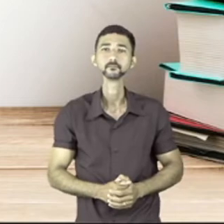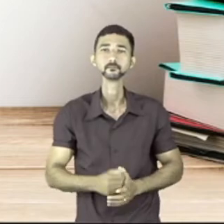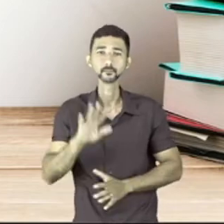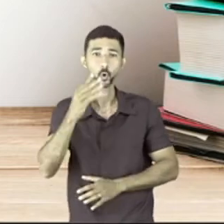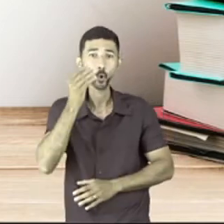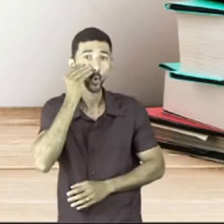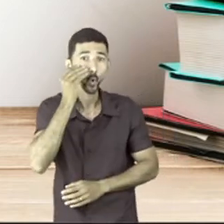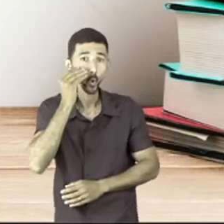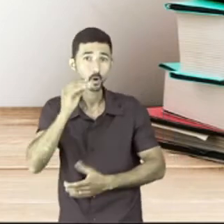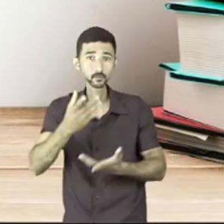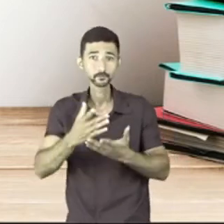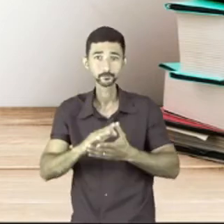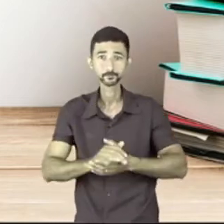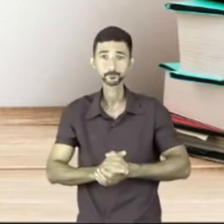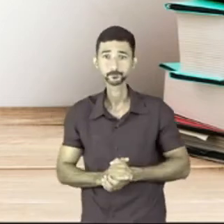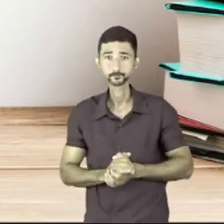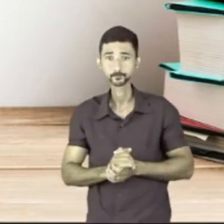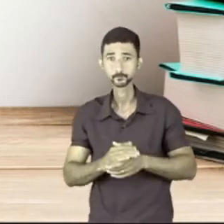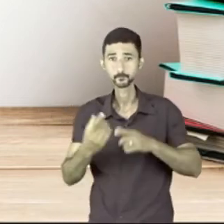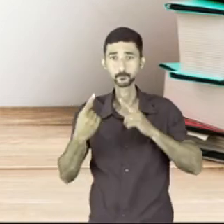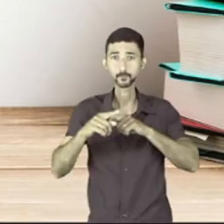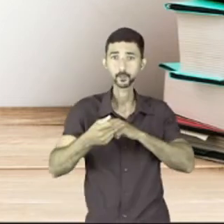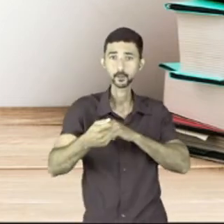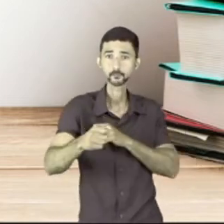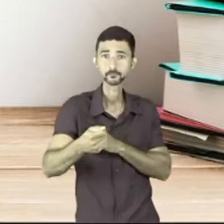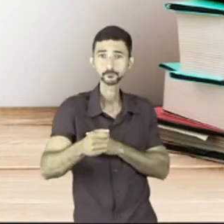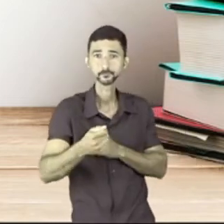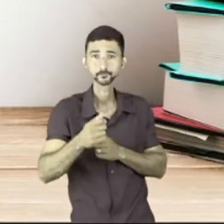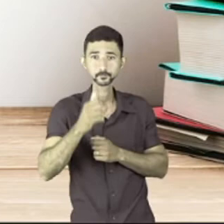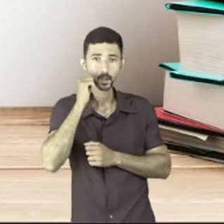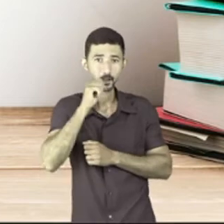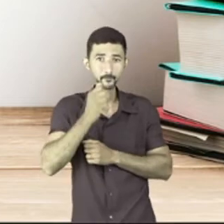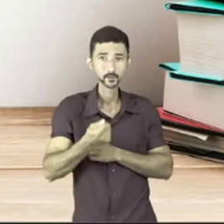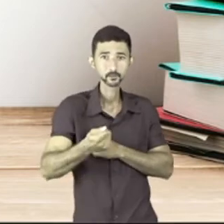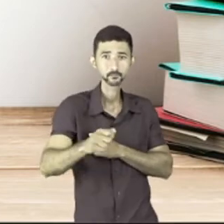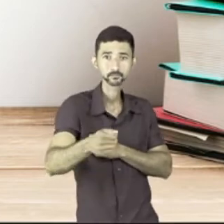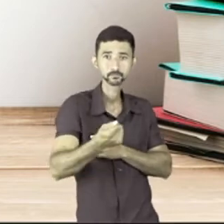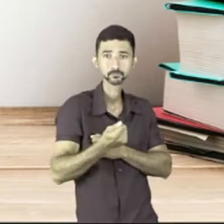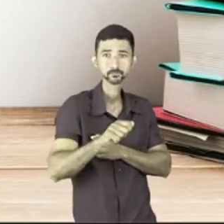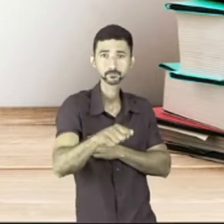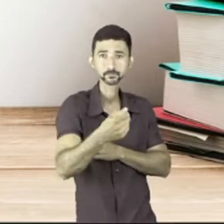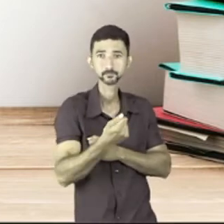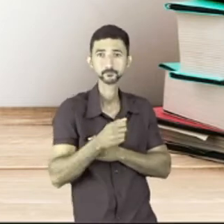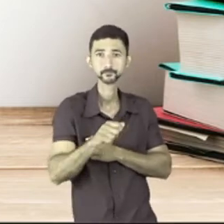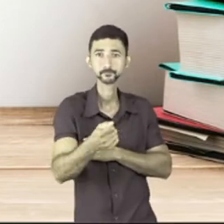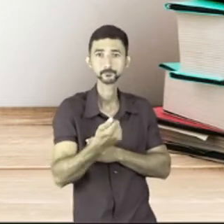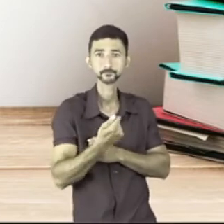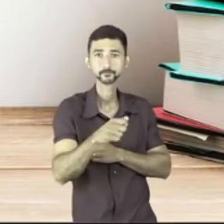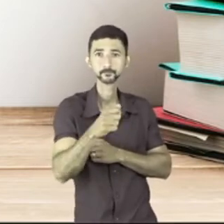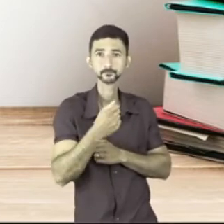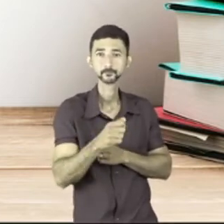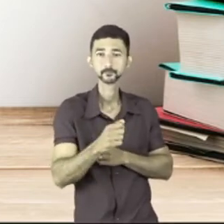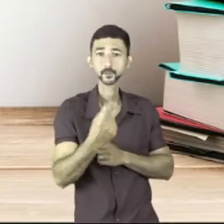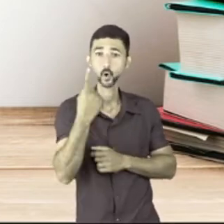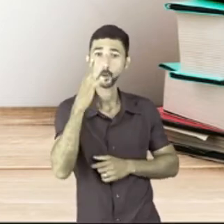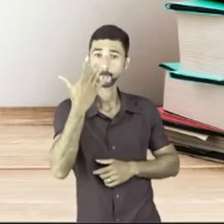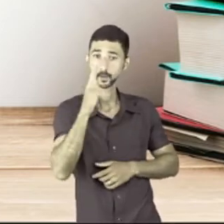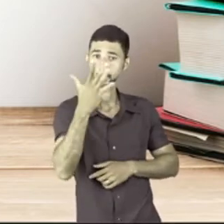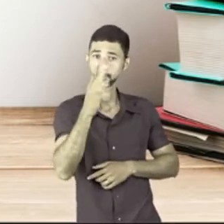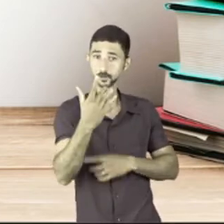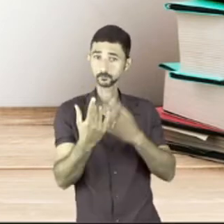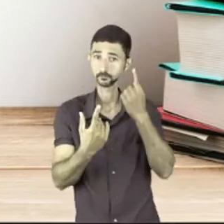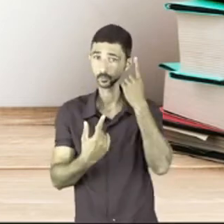Reparem também que os lutadores, eles seguram, as lutadoras no caso, seguram a espada